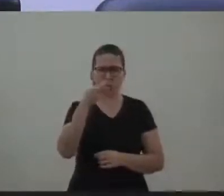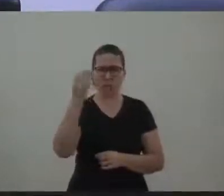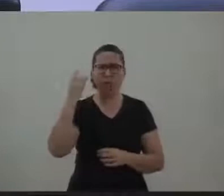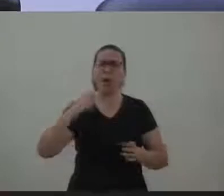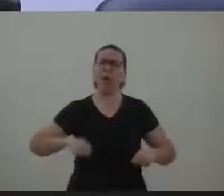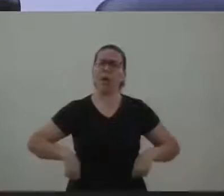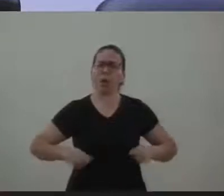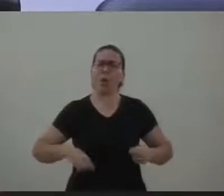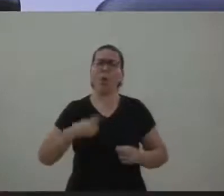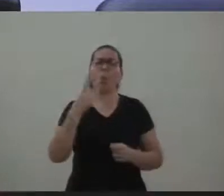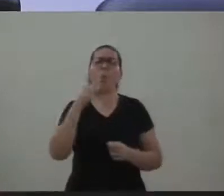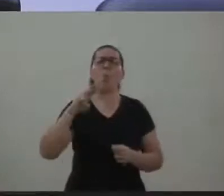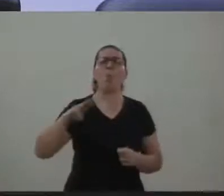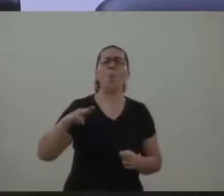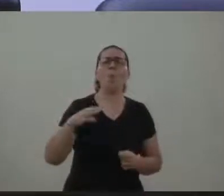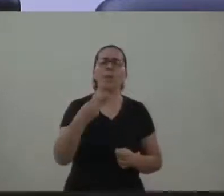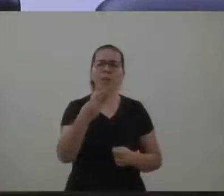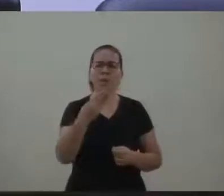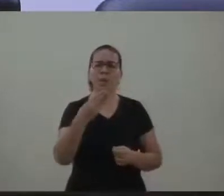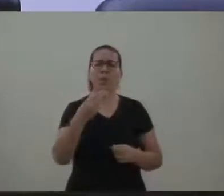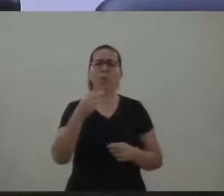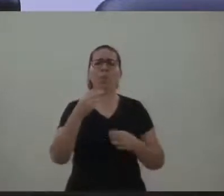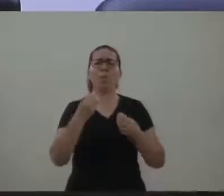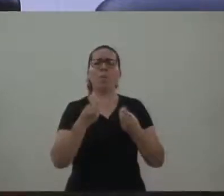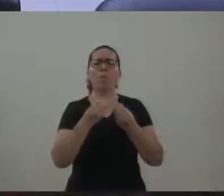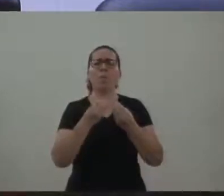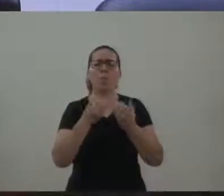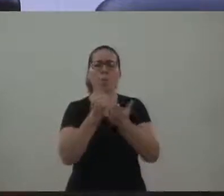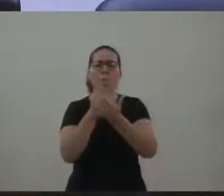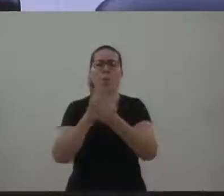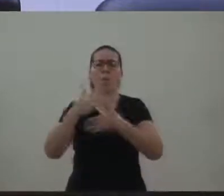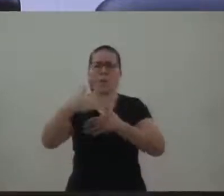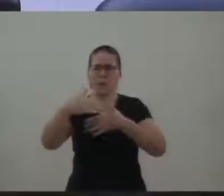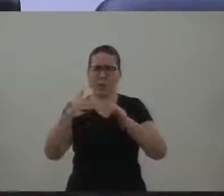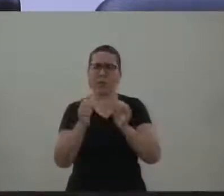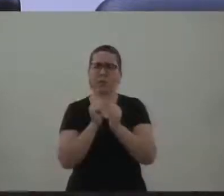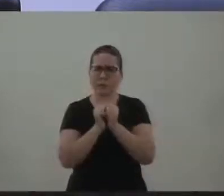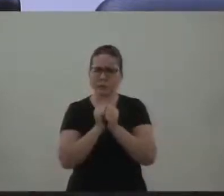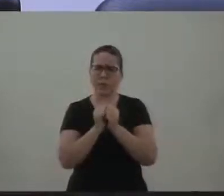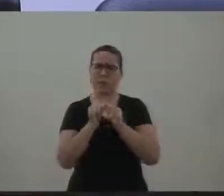Gastaram 1.512.000 com cesta. Ou seja,